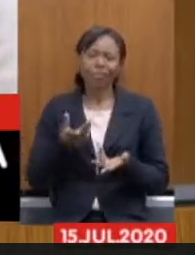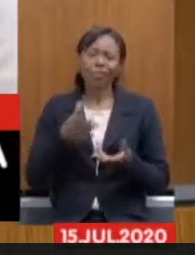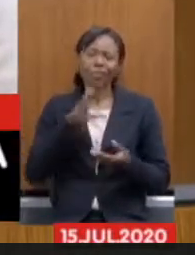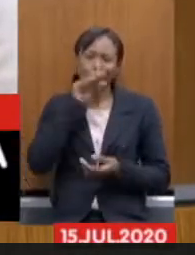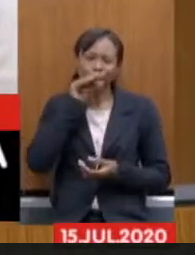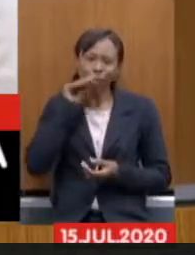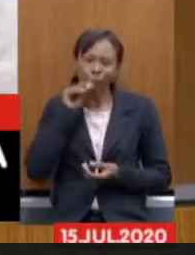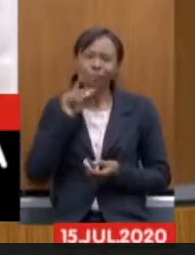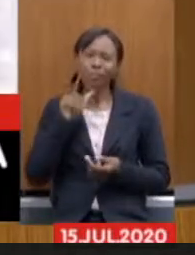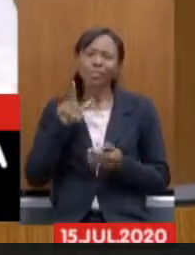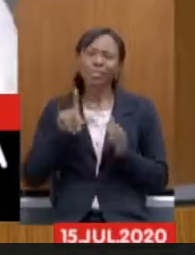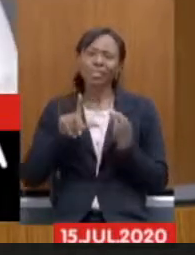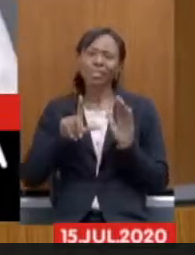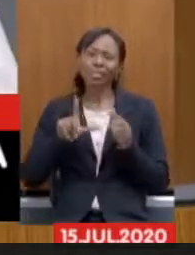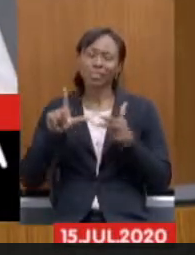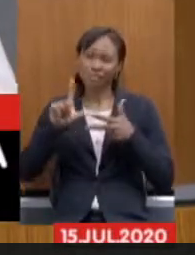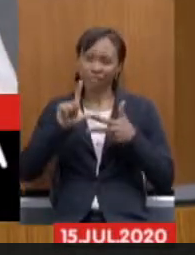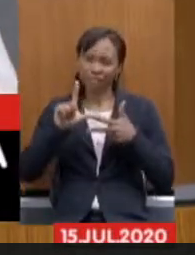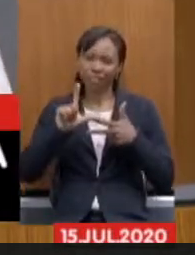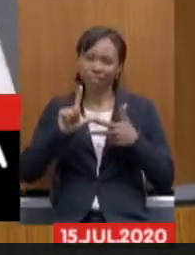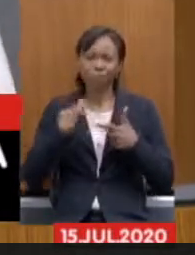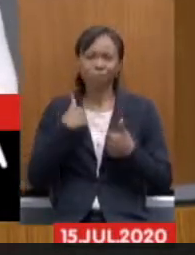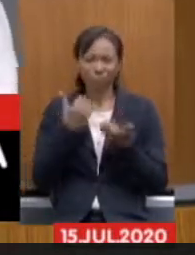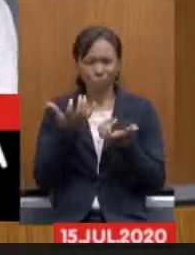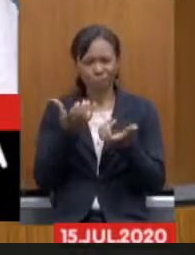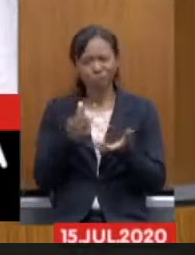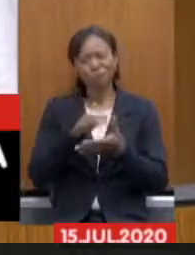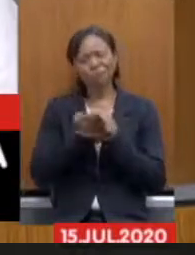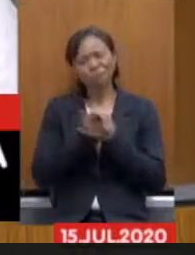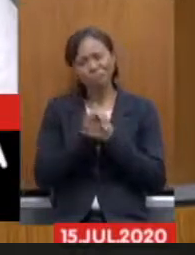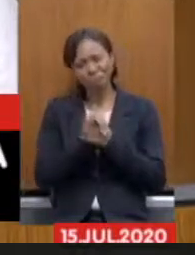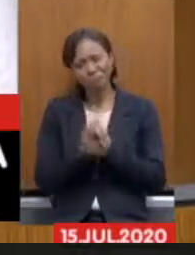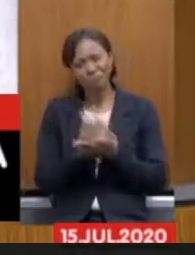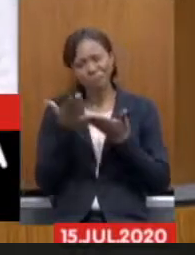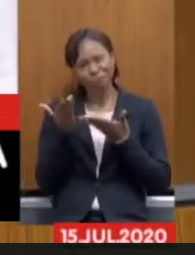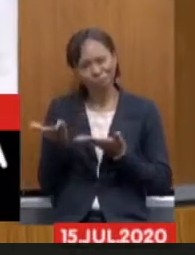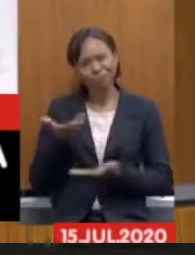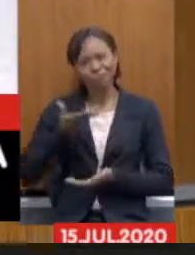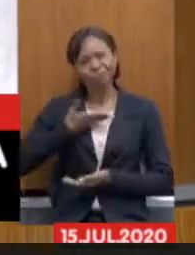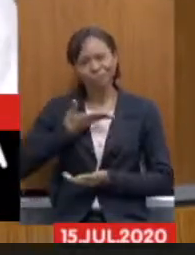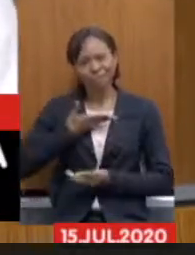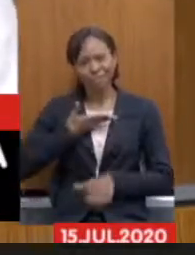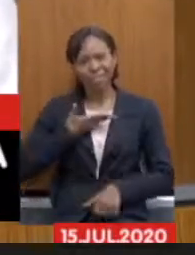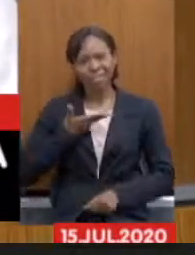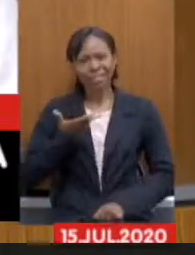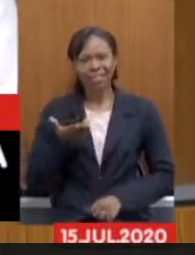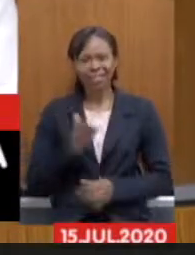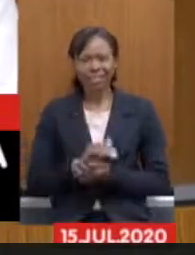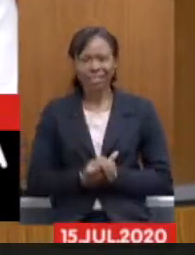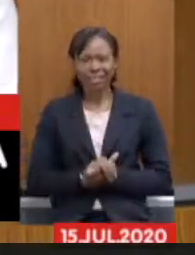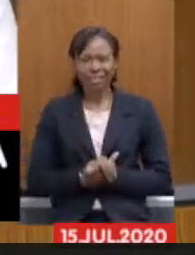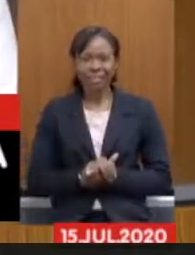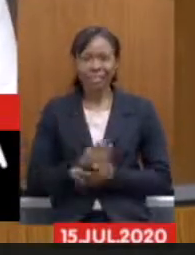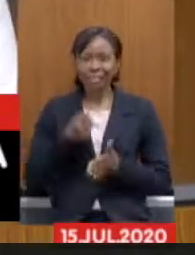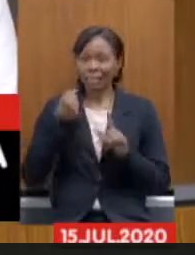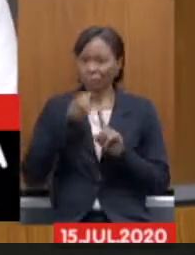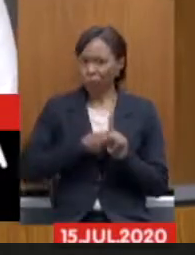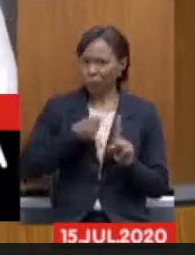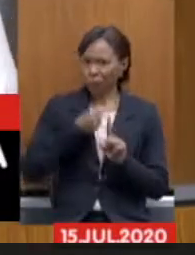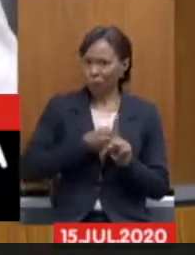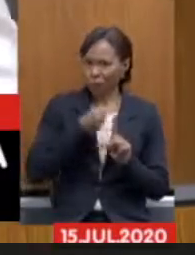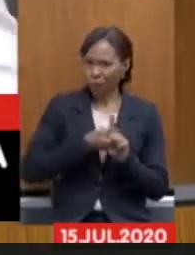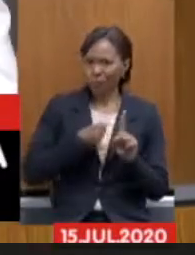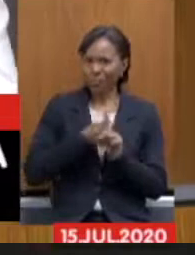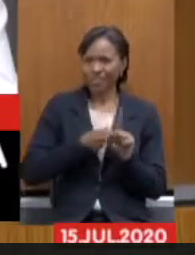servidores do legislativo então eu quero fazer essa homenagem ao colega que de luta e de